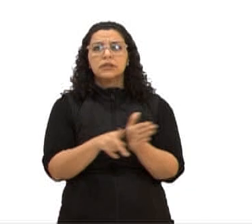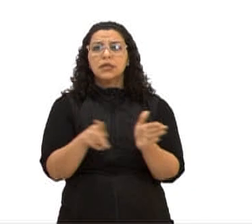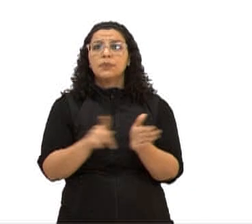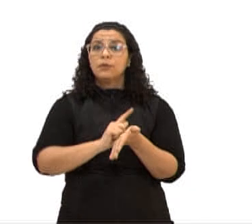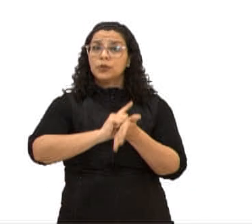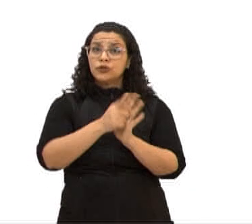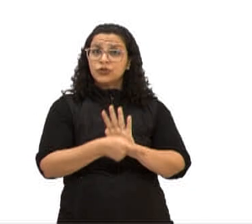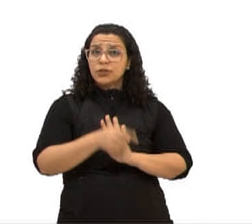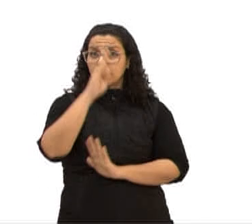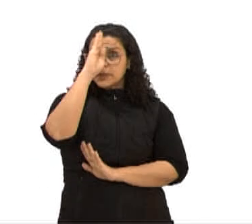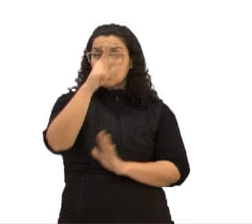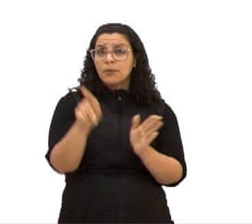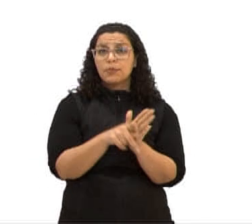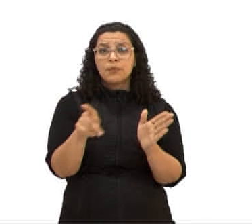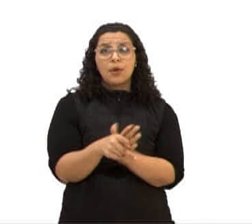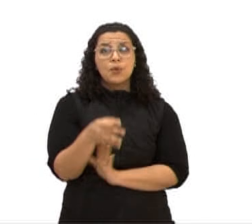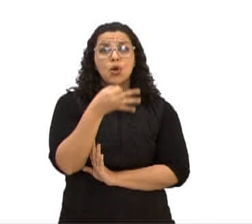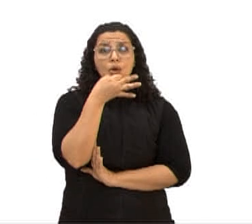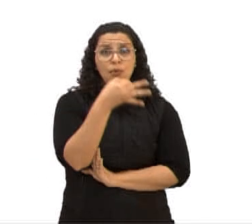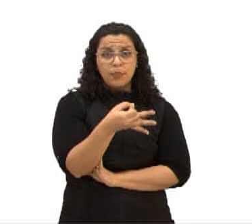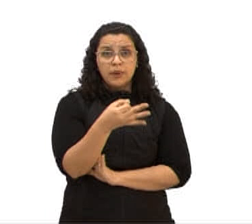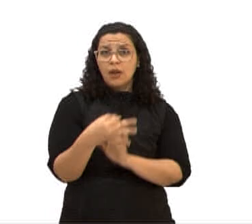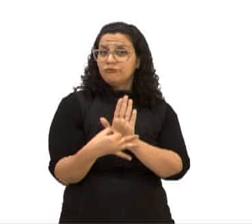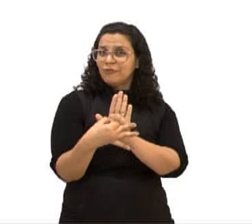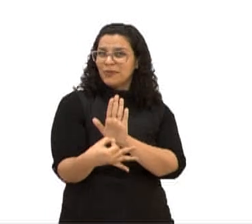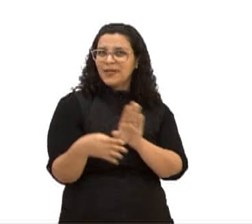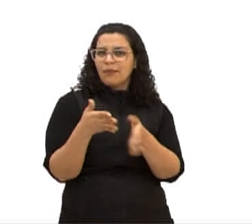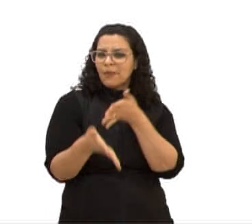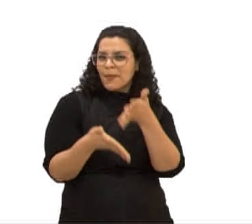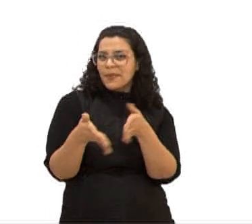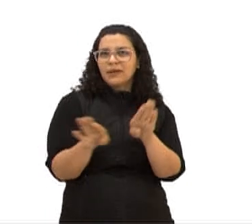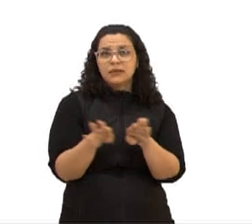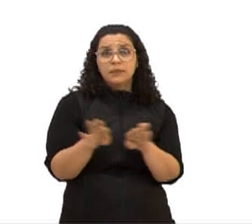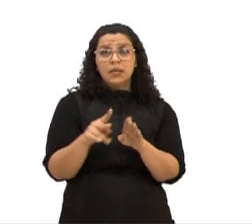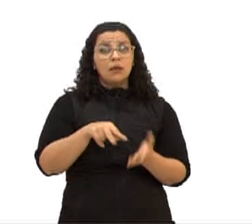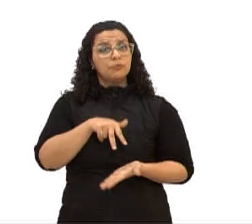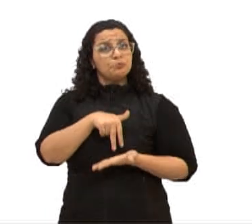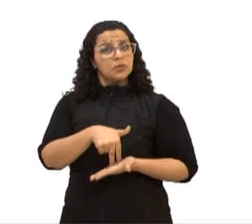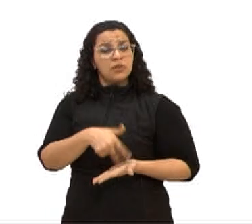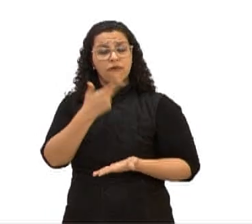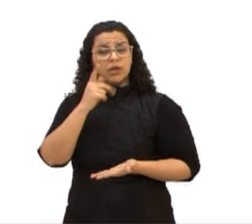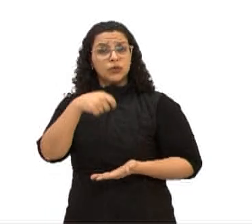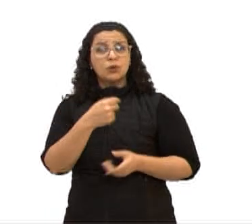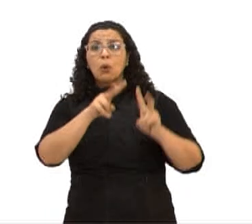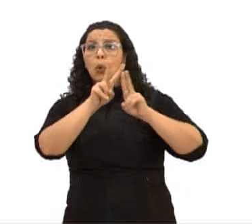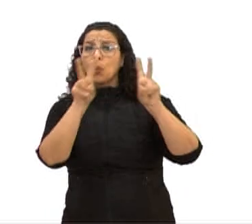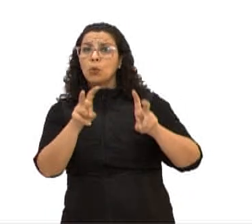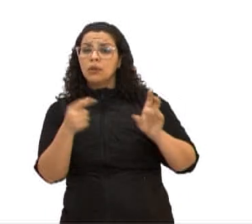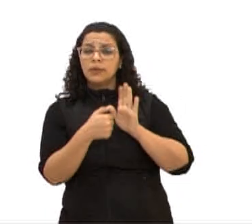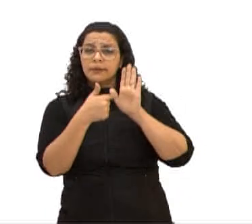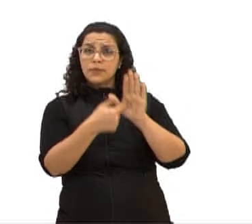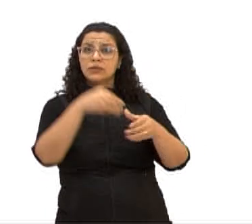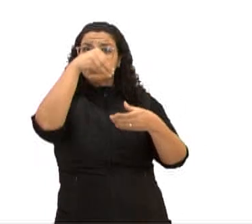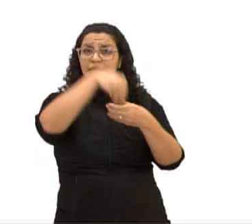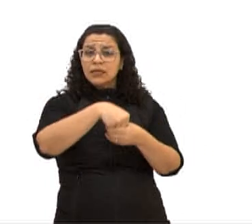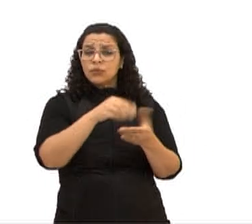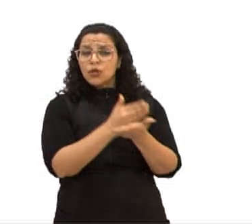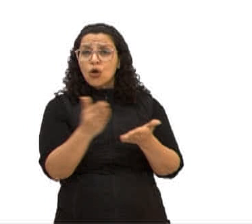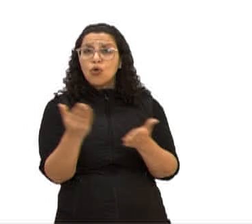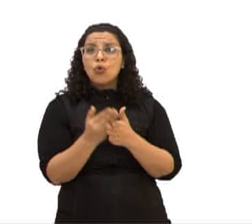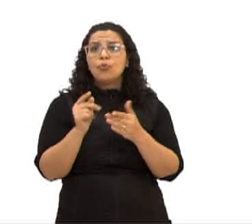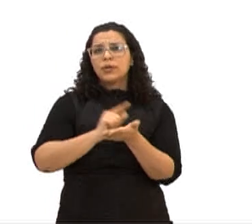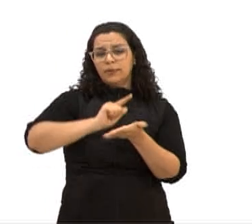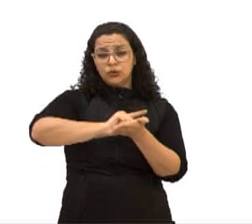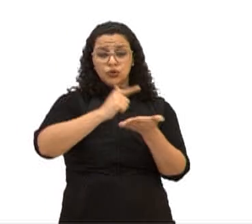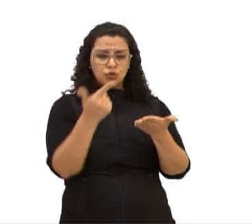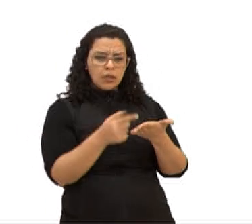gênero predominantemente argumentativo, por meio do qual o leitor se posiciona sobre um assunto abordado em alguma publicação